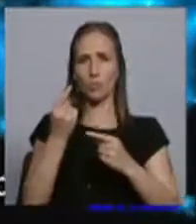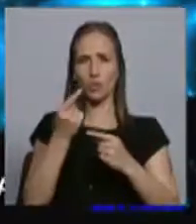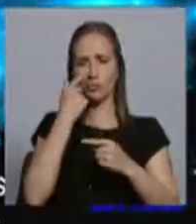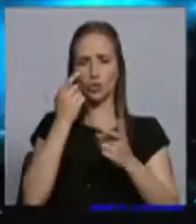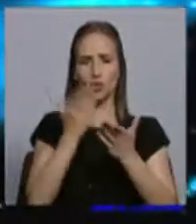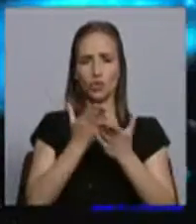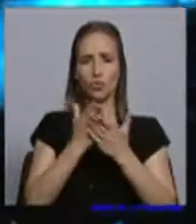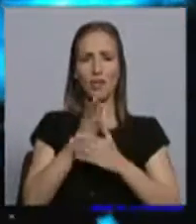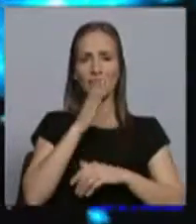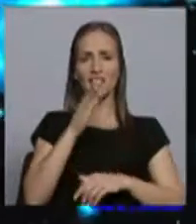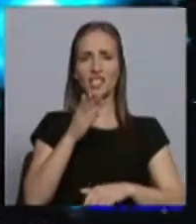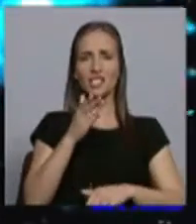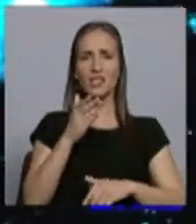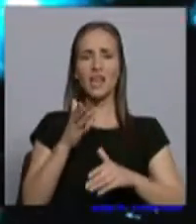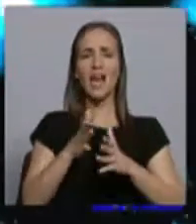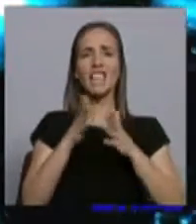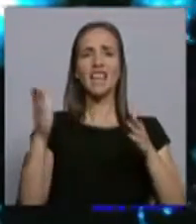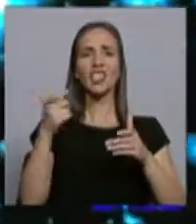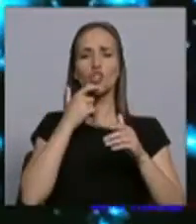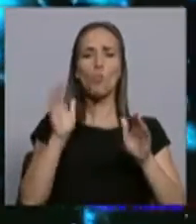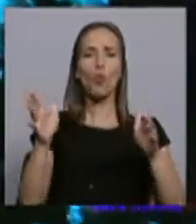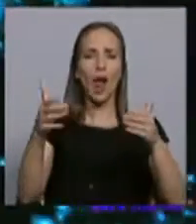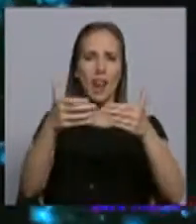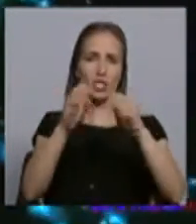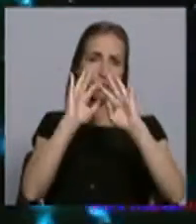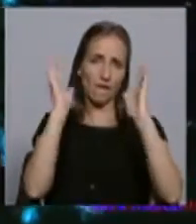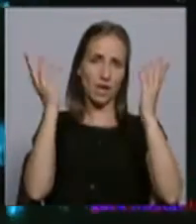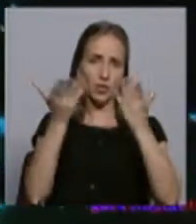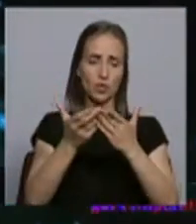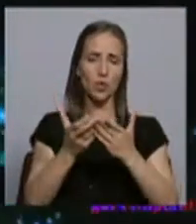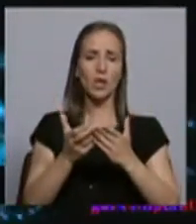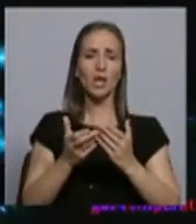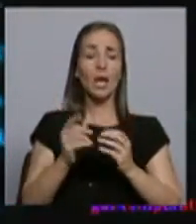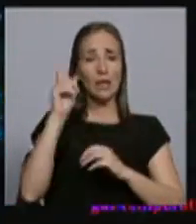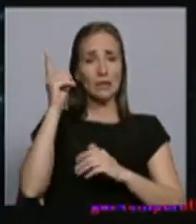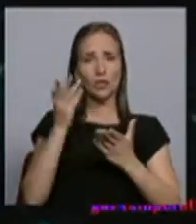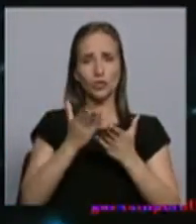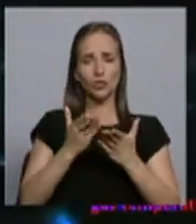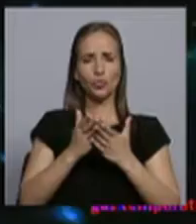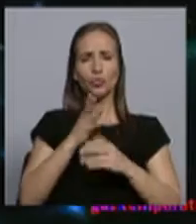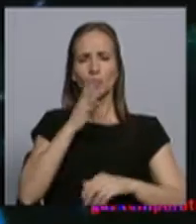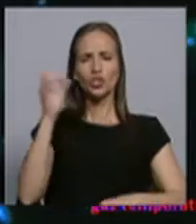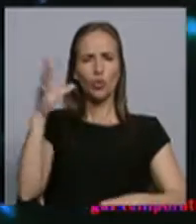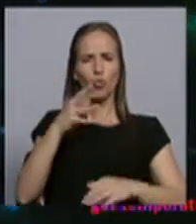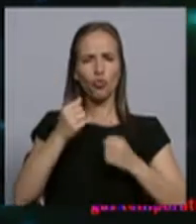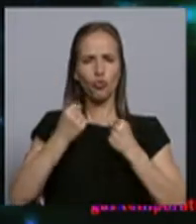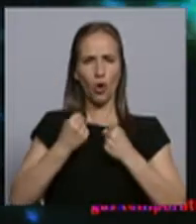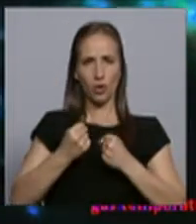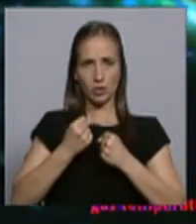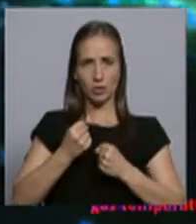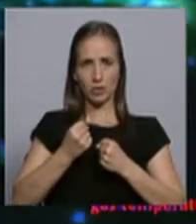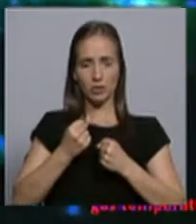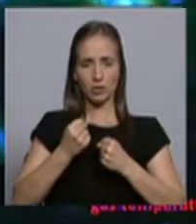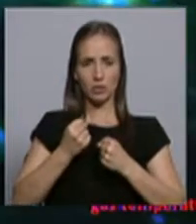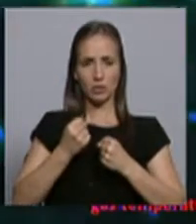grandes paredes ou as grandes muralhas do universo. E os astrónomos utilizaram luzes potentes para iluminar esta